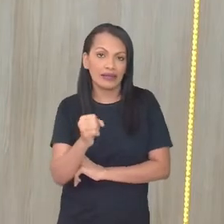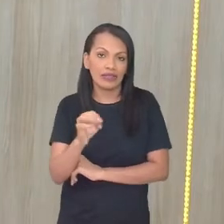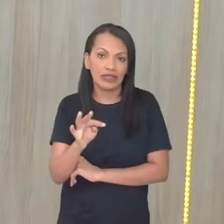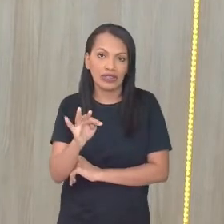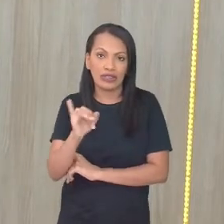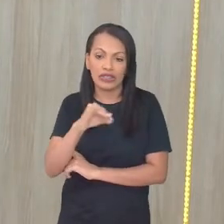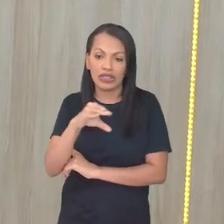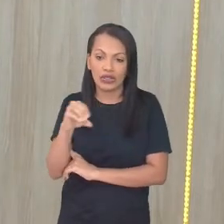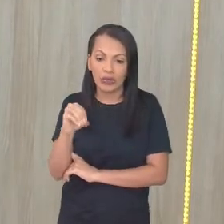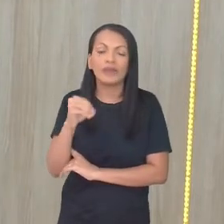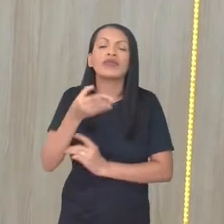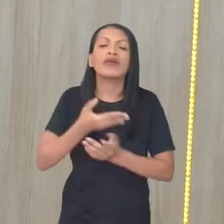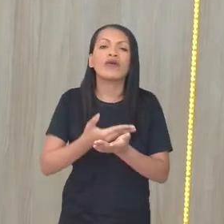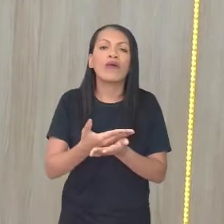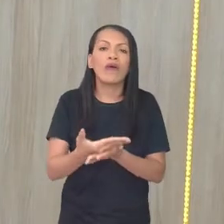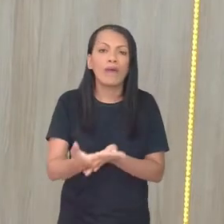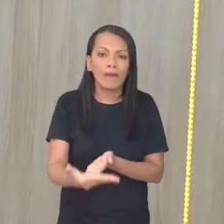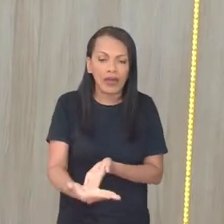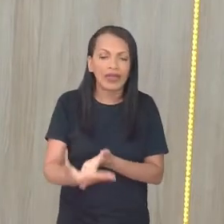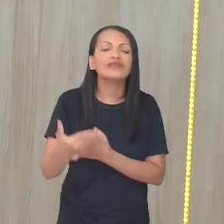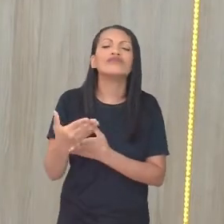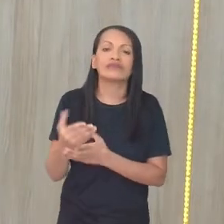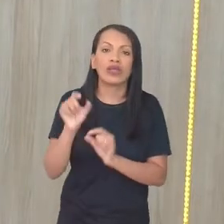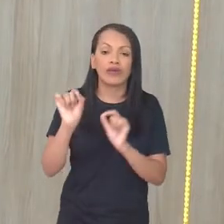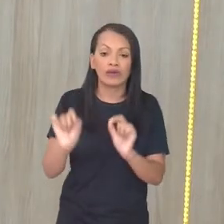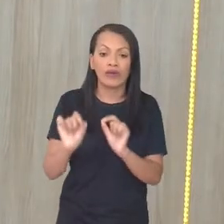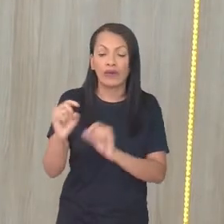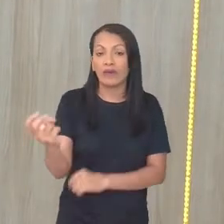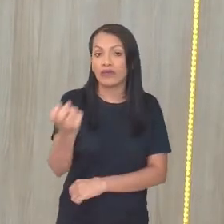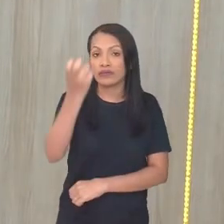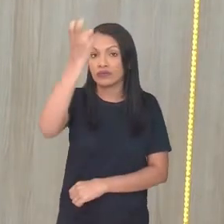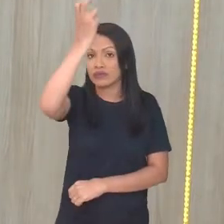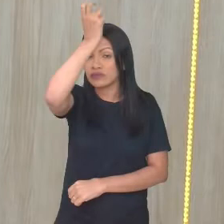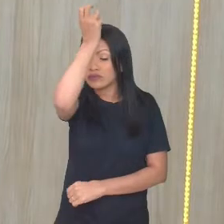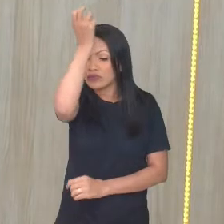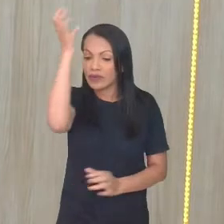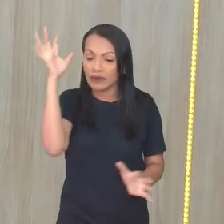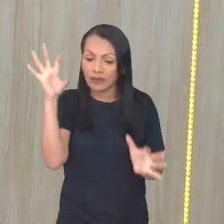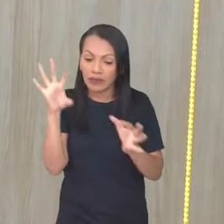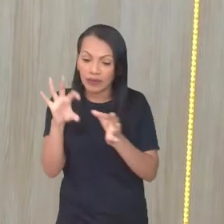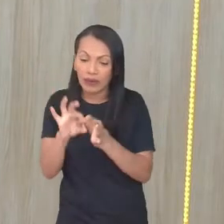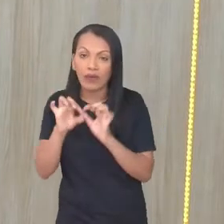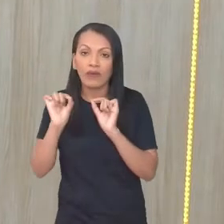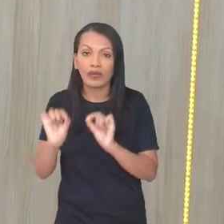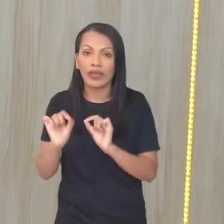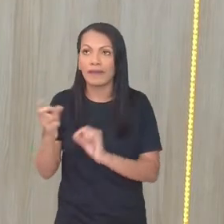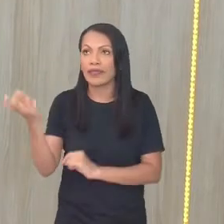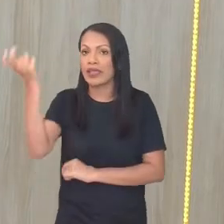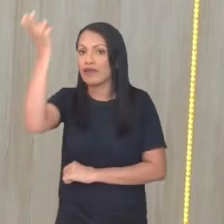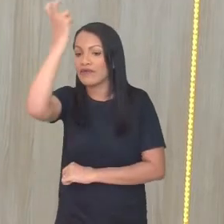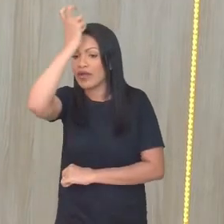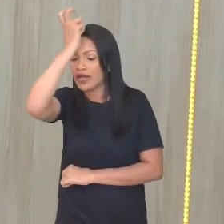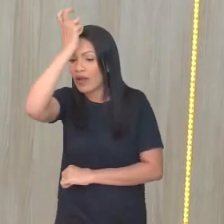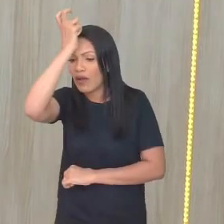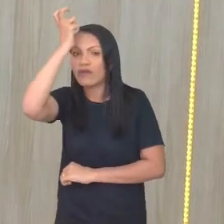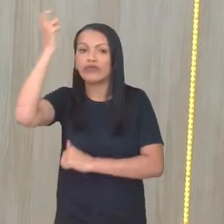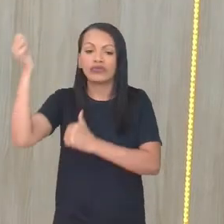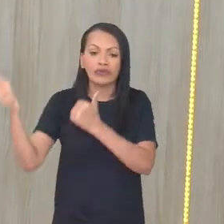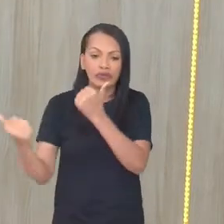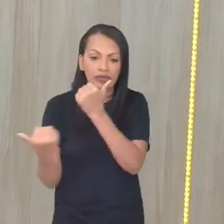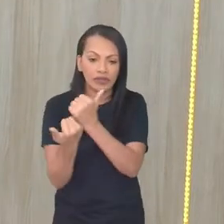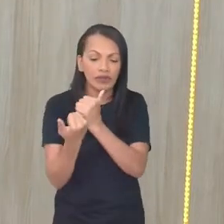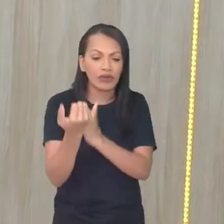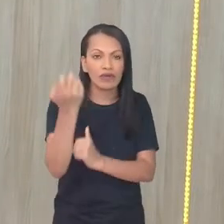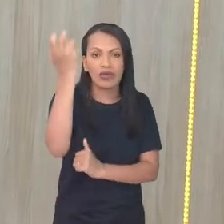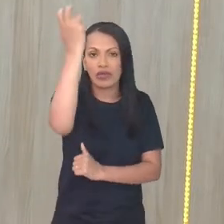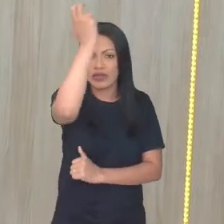começam as dinastias dos faraós a serem ali, ó, uma após a outra ali em sucessão, né,